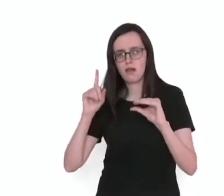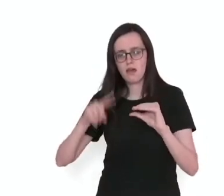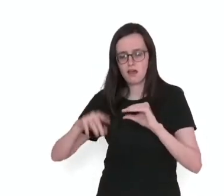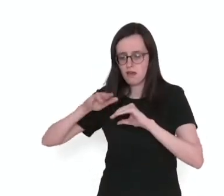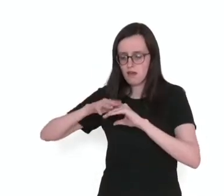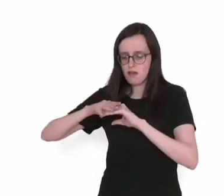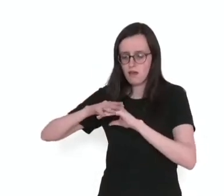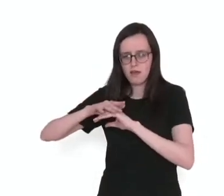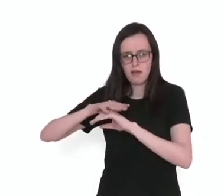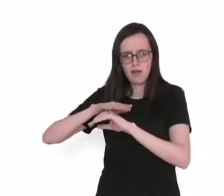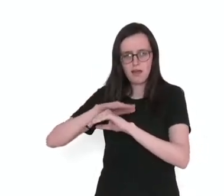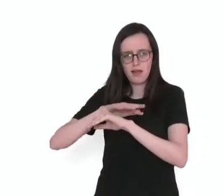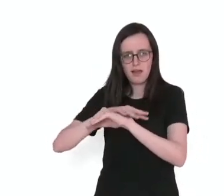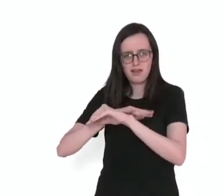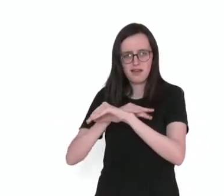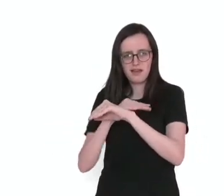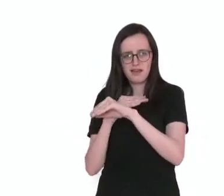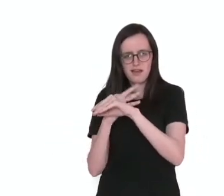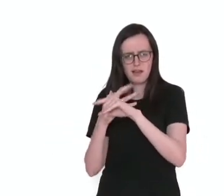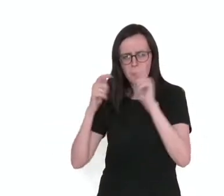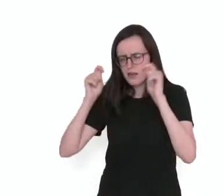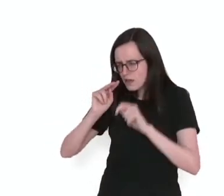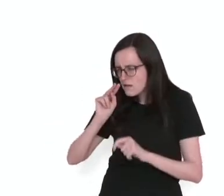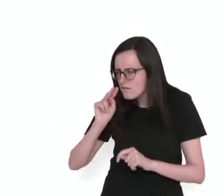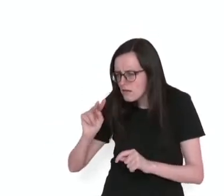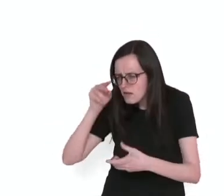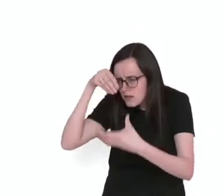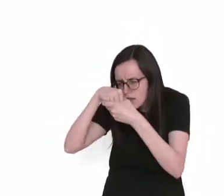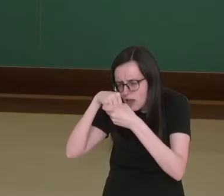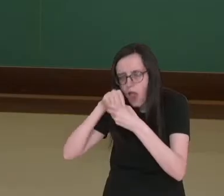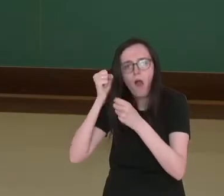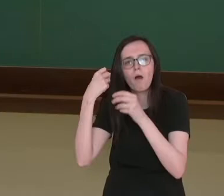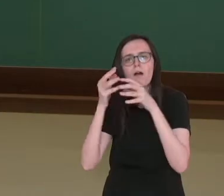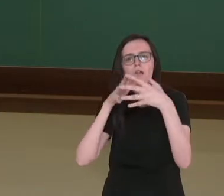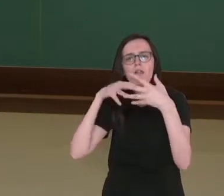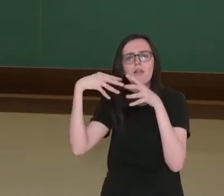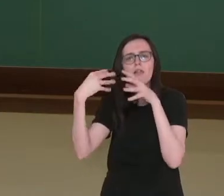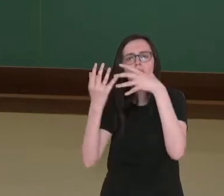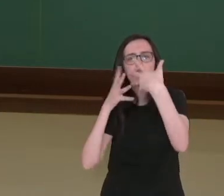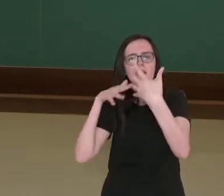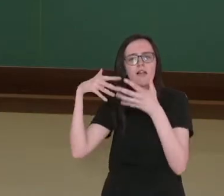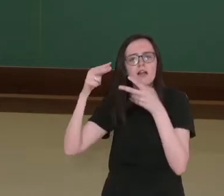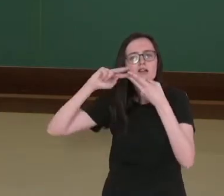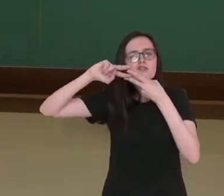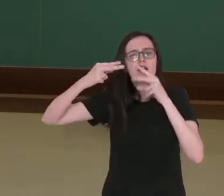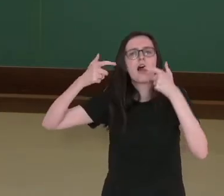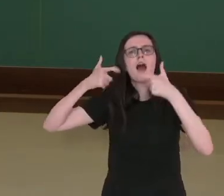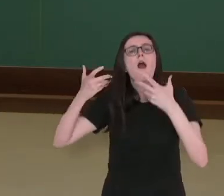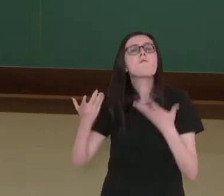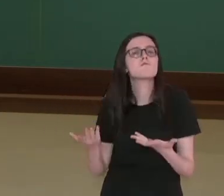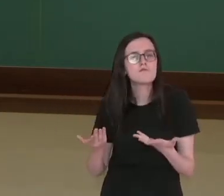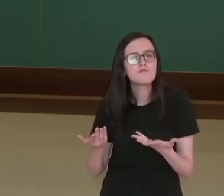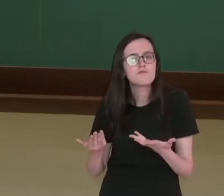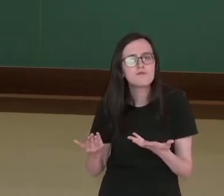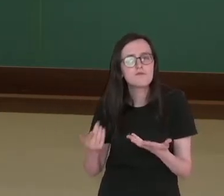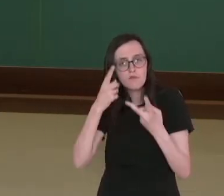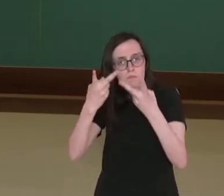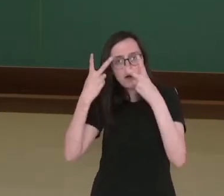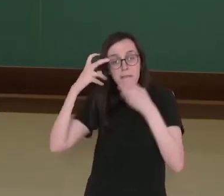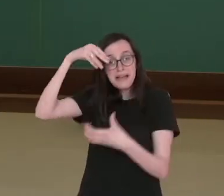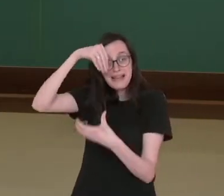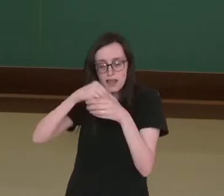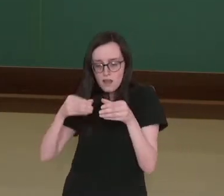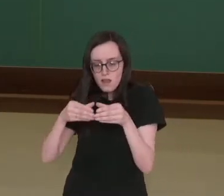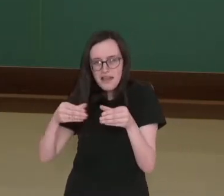estão vendo se o material genético está guardado dentro de uma bolsa ou está solto na célula? Ele está